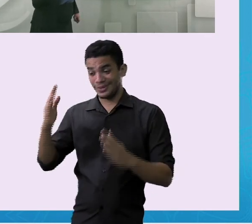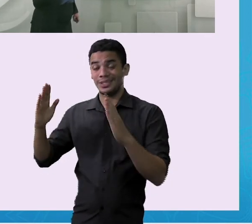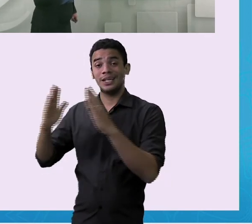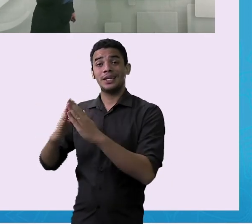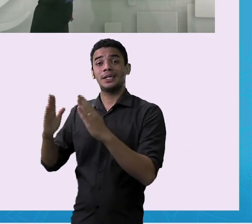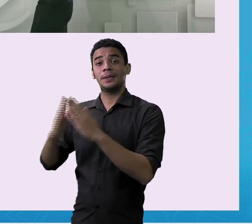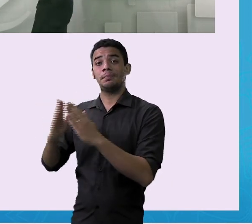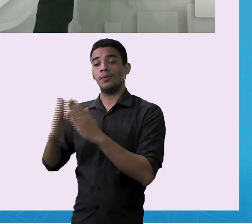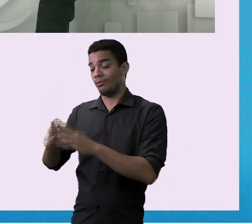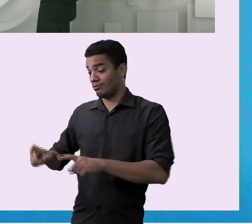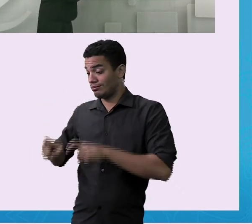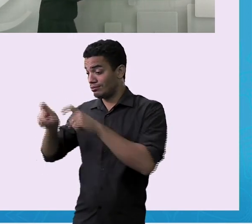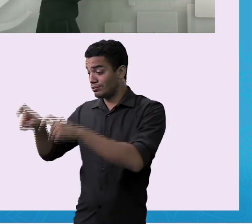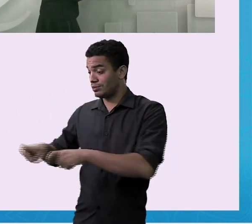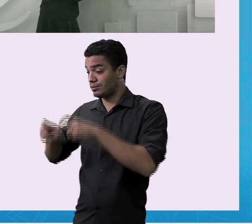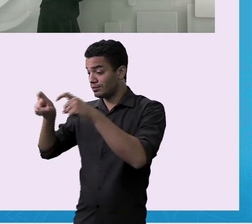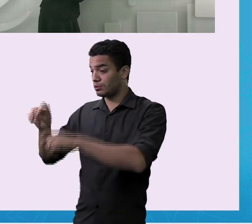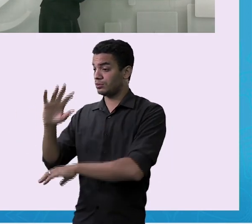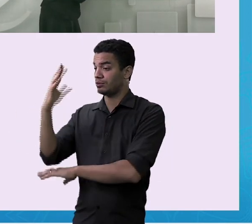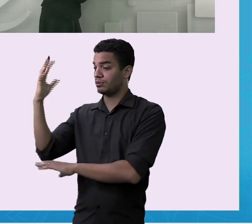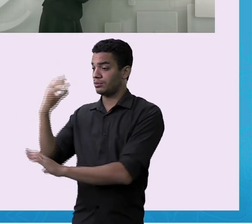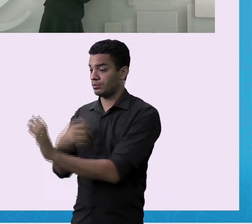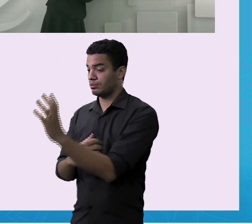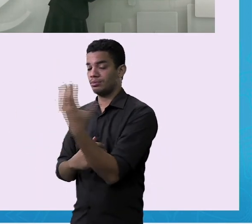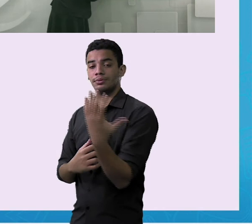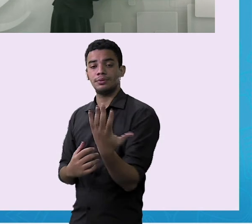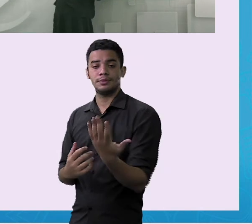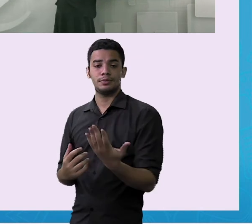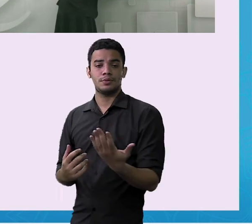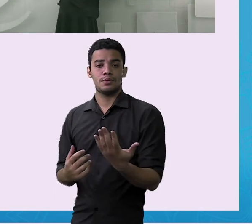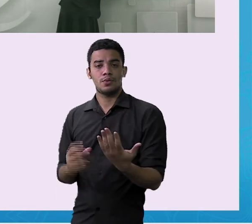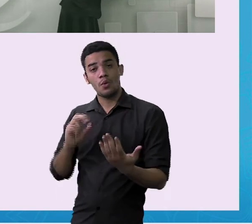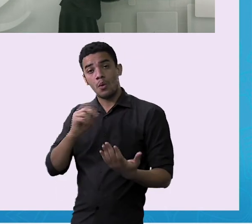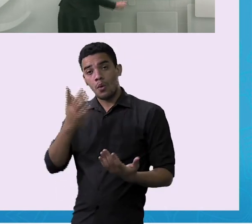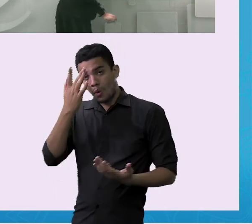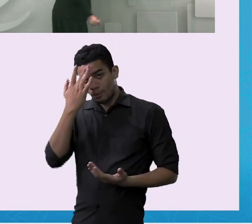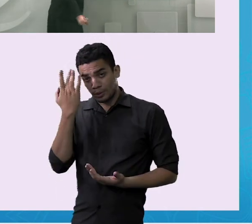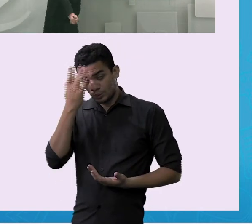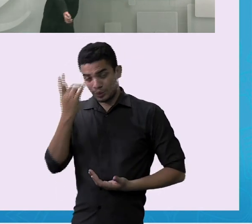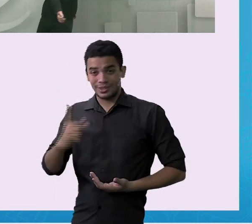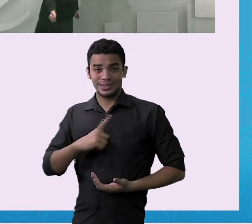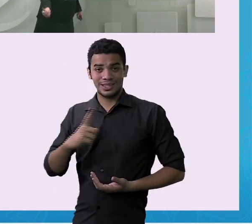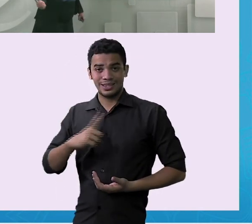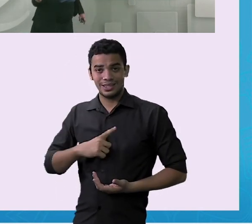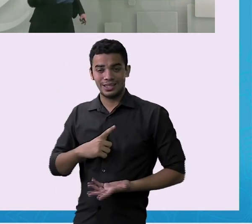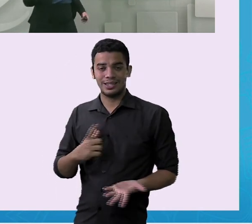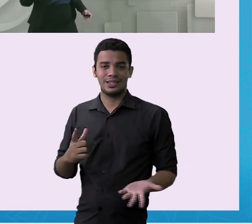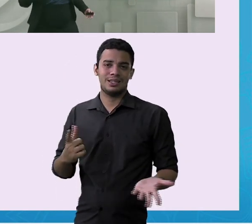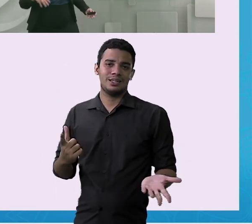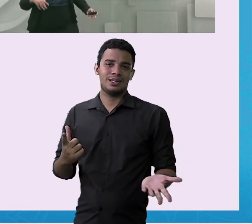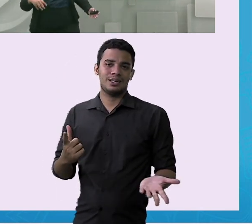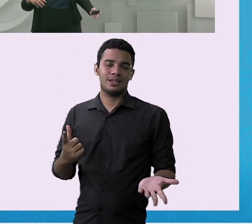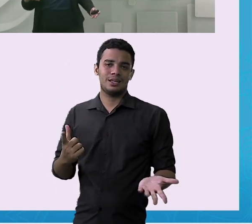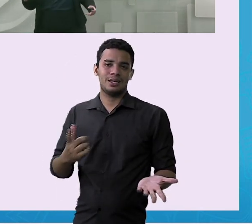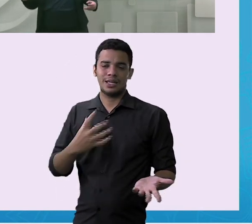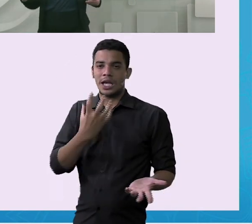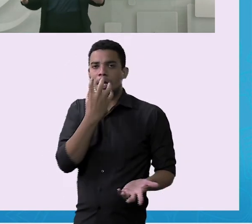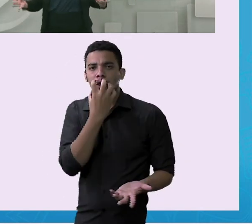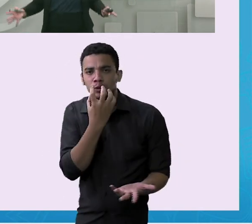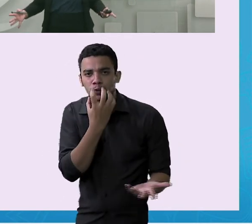campo? Ou para donos de animais pequenos, como